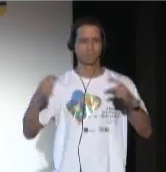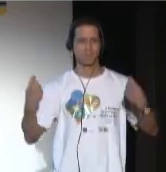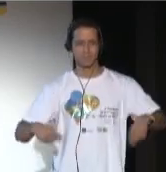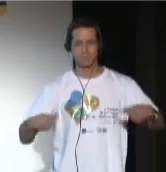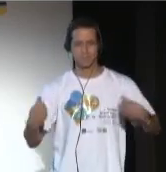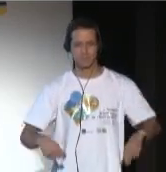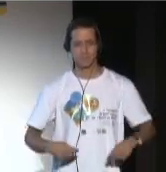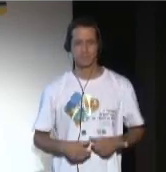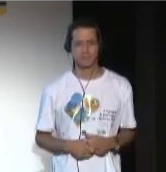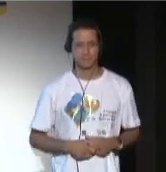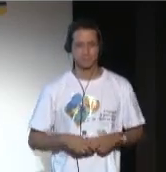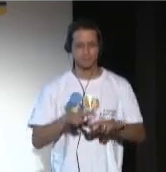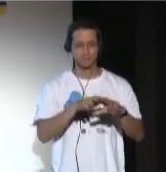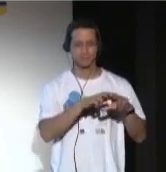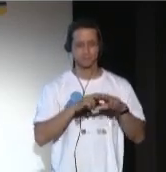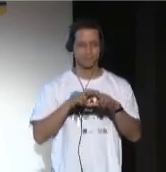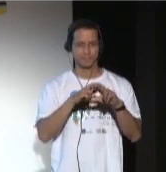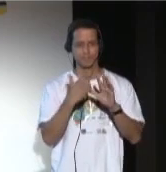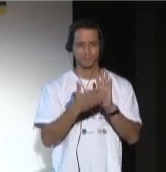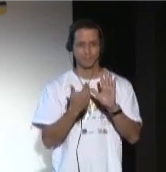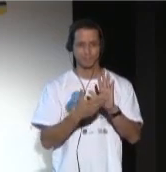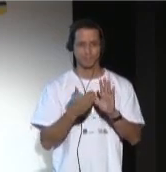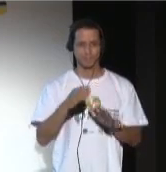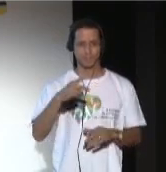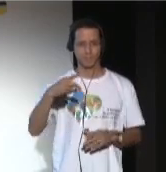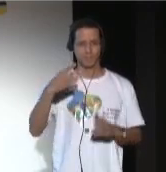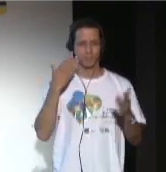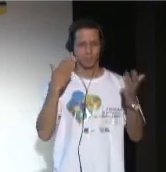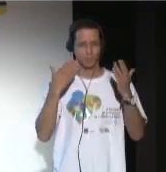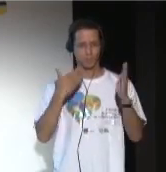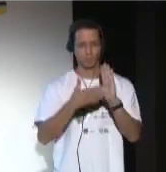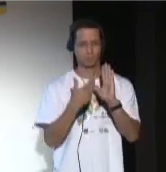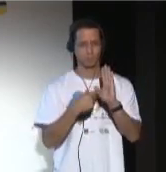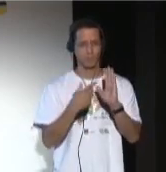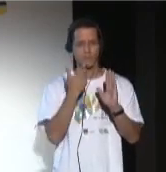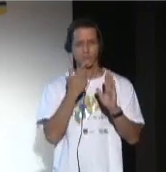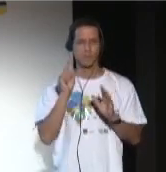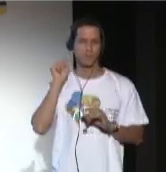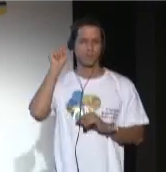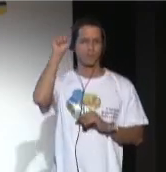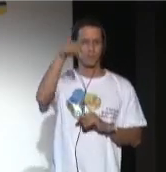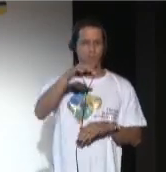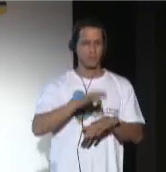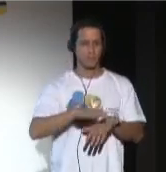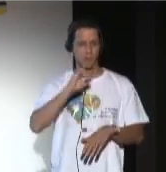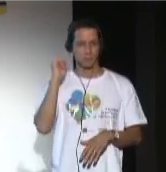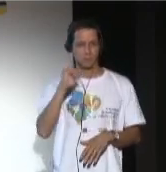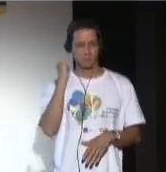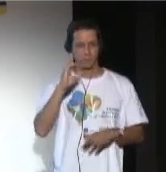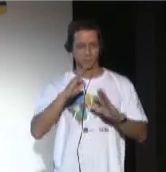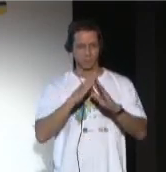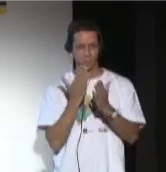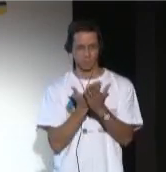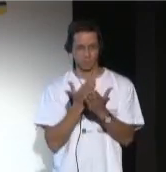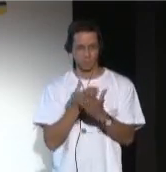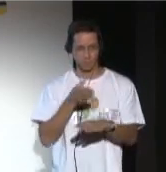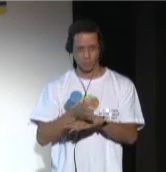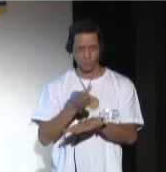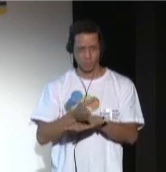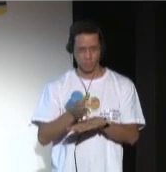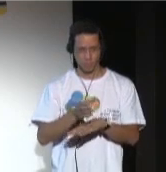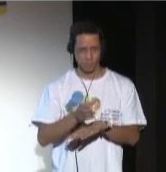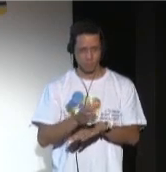uma revisão da literatura da psicologia que diz que as consequências mais importantes da escolarização não